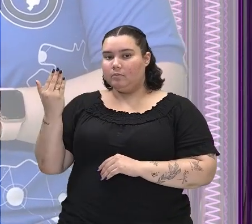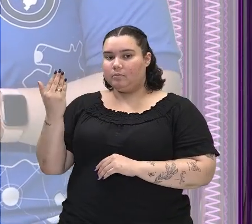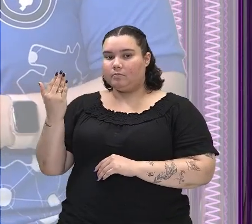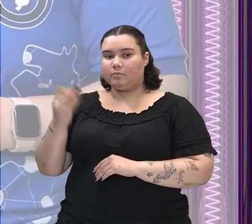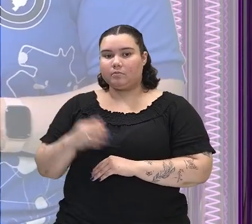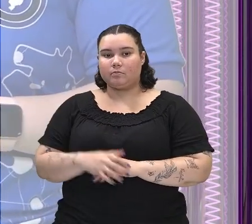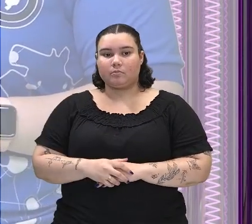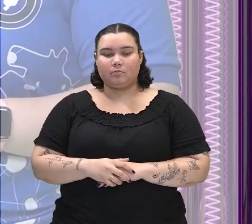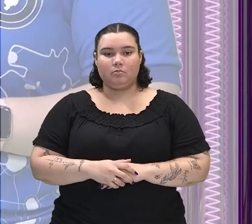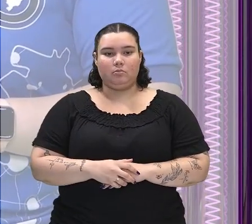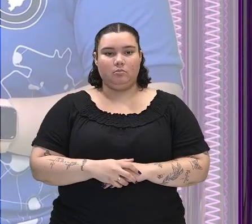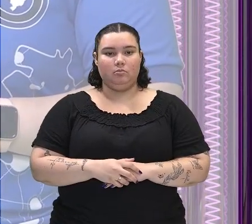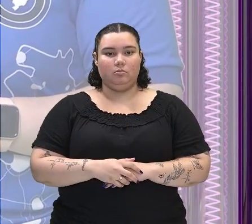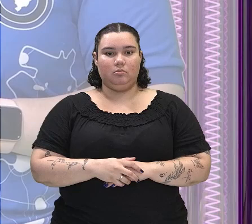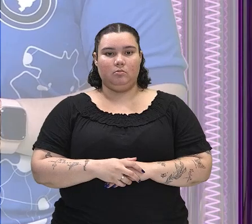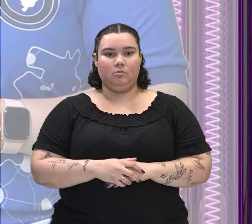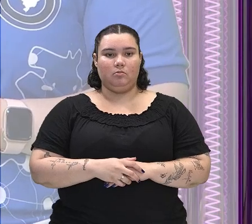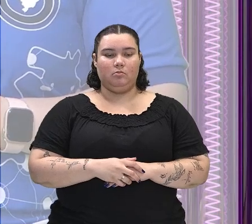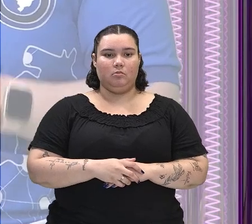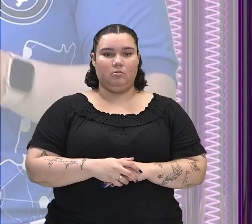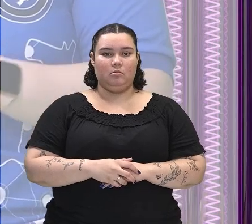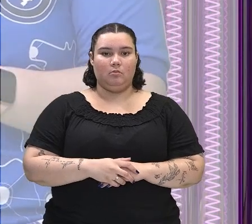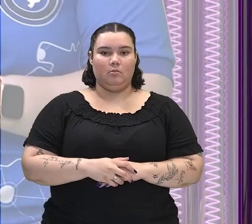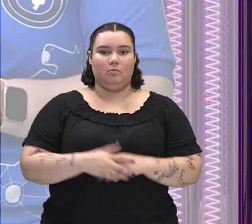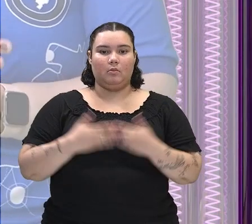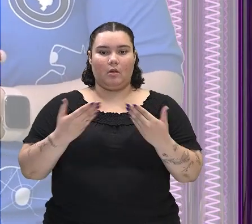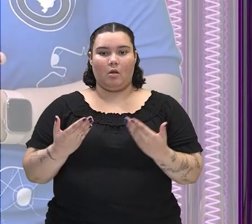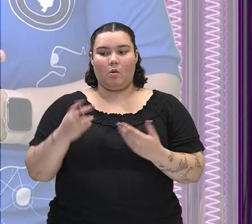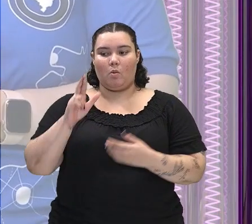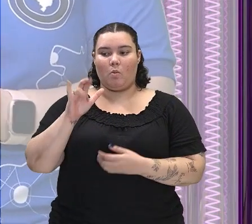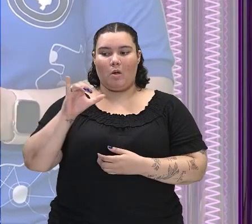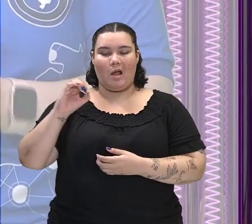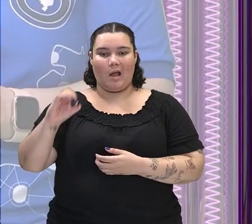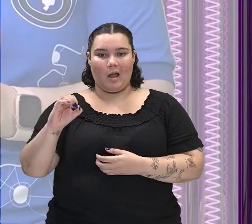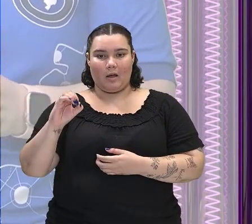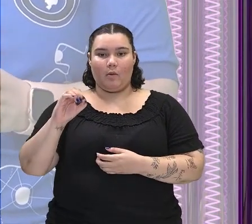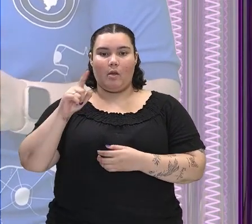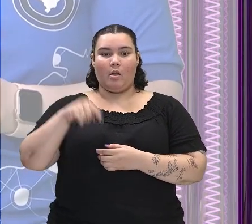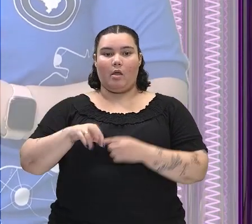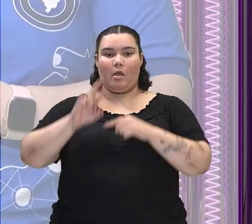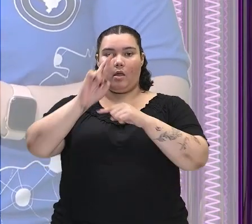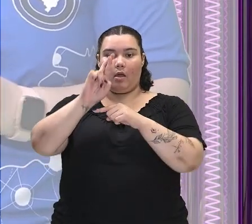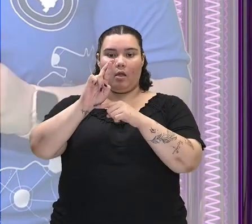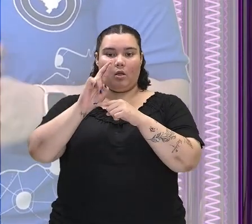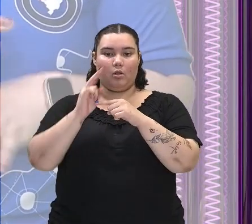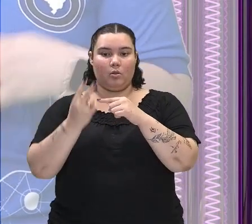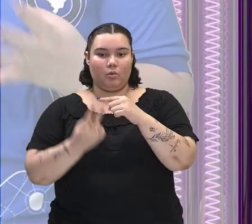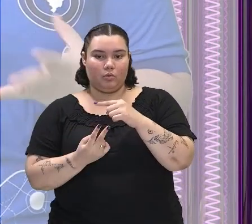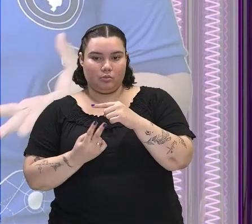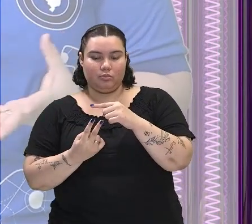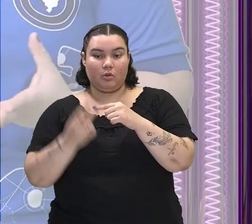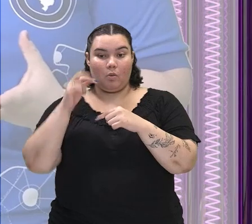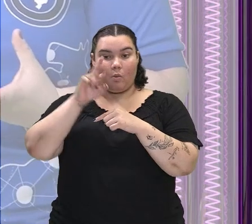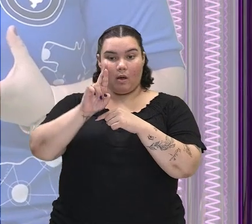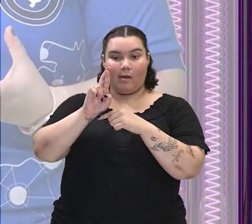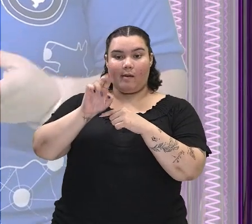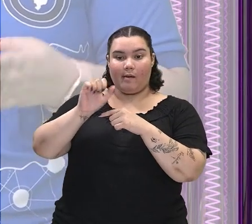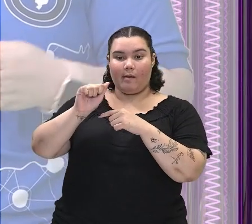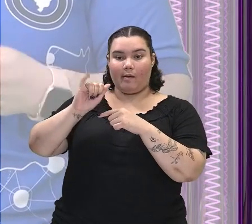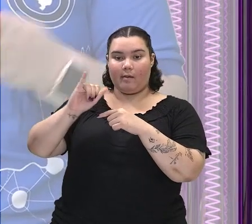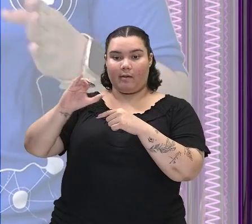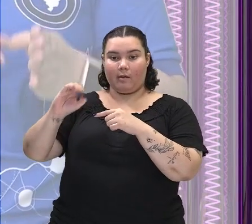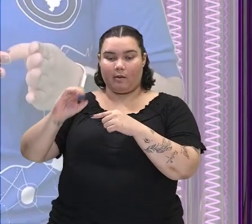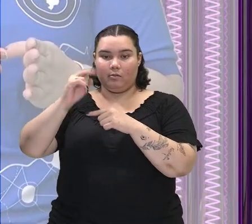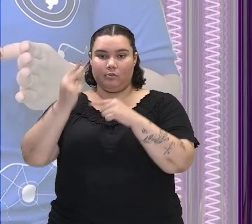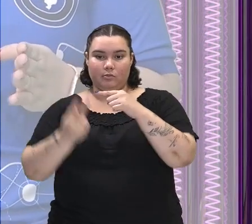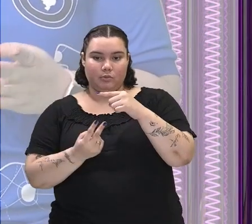ter. A gente vai pensar no raio pela metade, então vai ser R sobre 2, né? Porque tudo que a gente pensa em pela